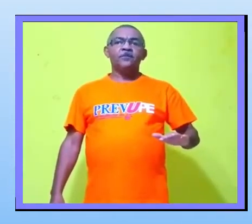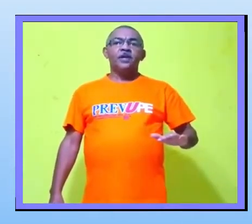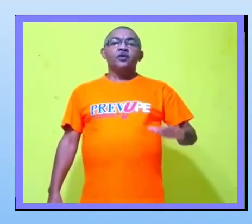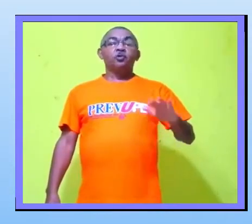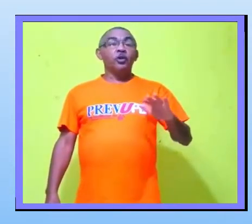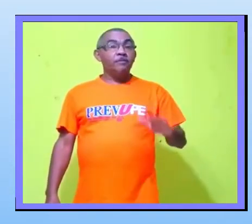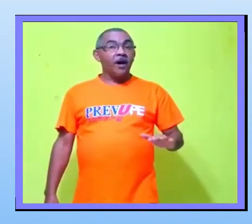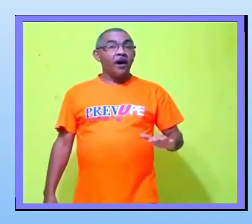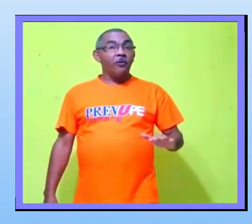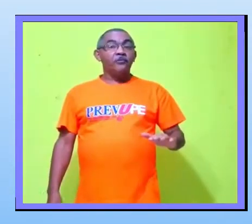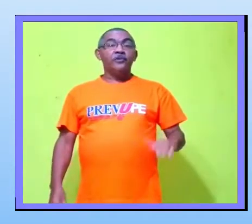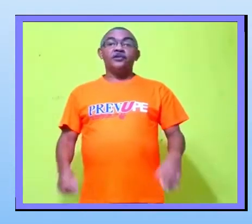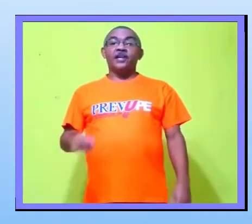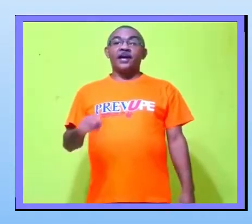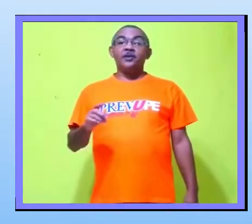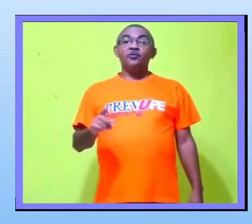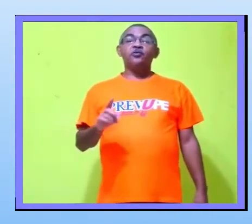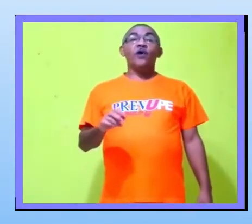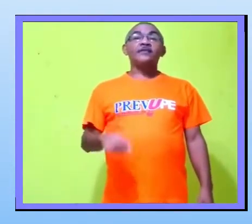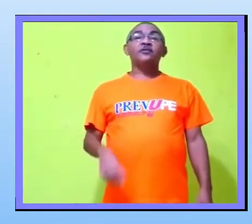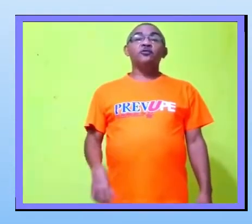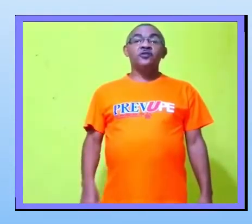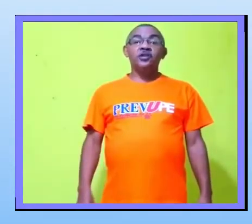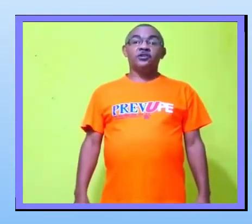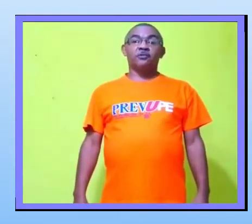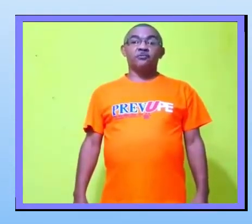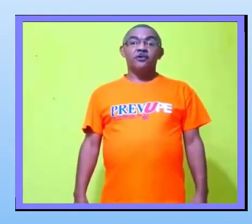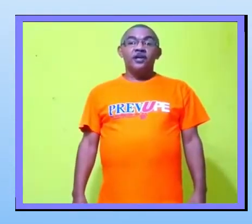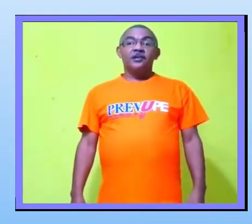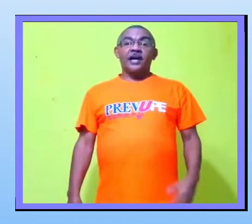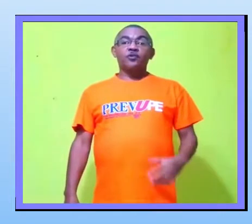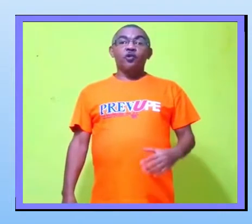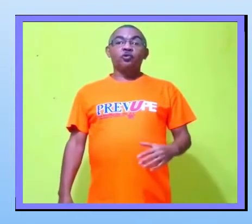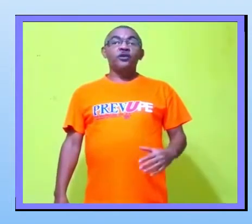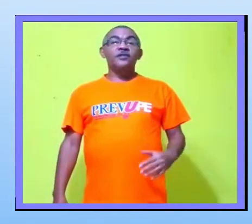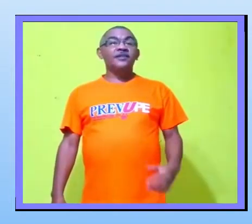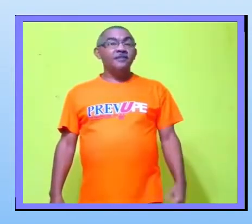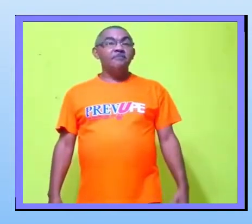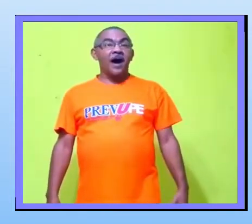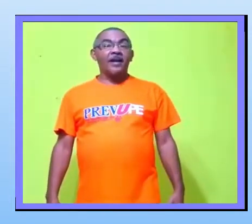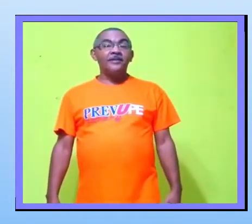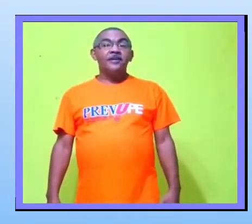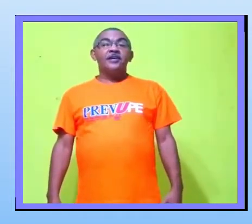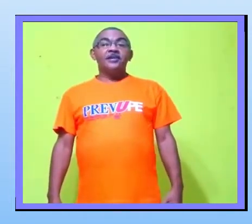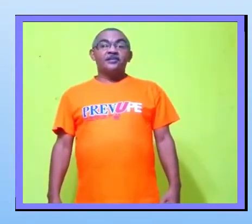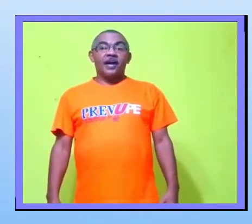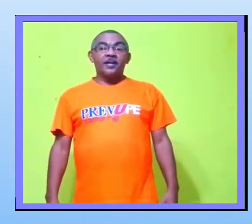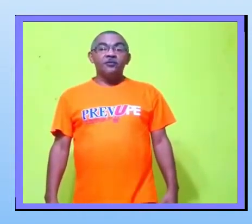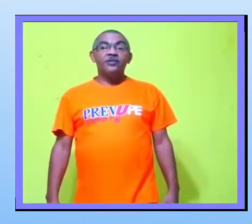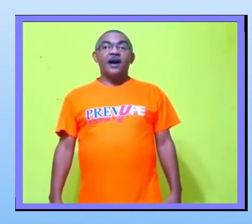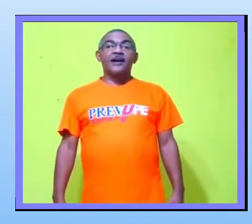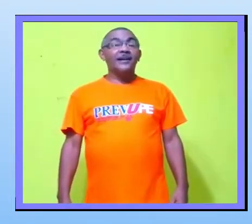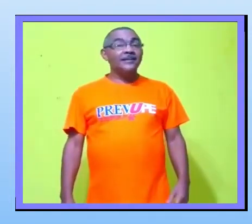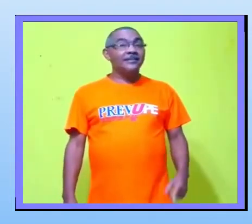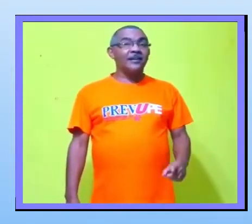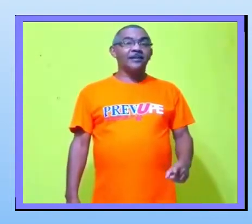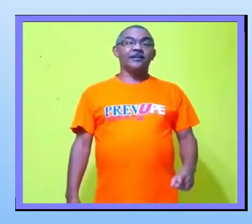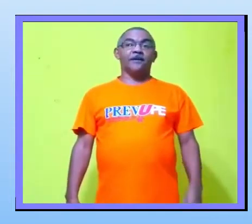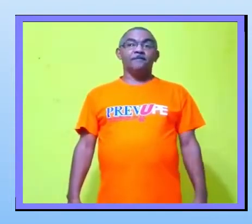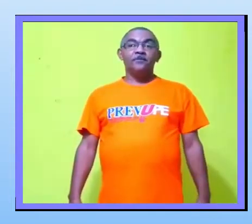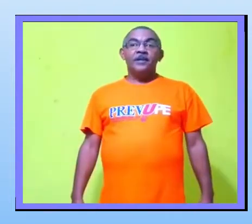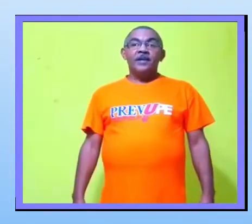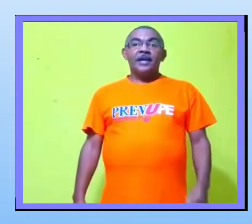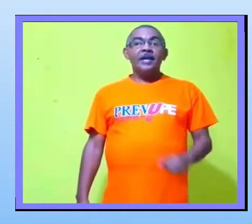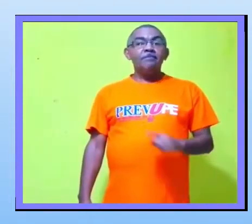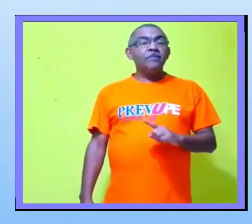aperfeiçoadas. Do limão extraiu-se o ácido cítrico. Das gorduras animais extraiu-se a